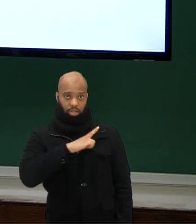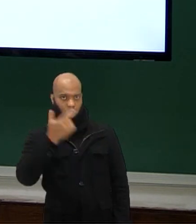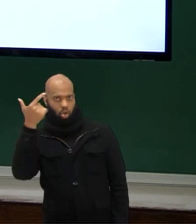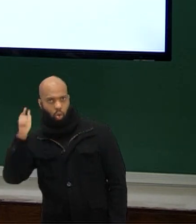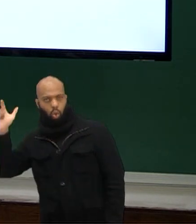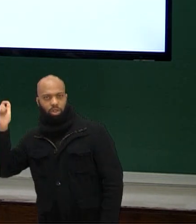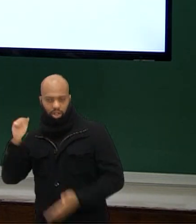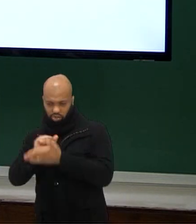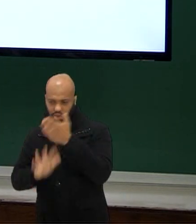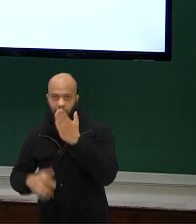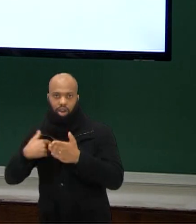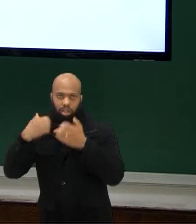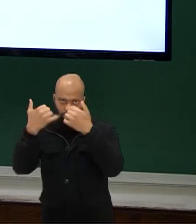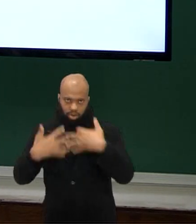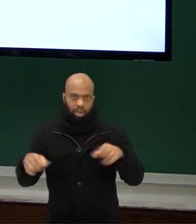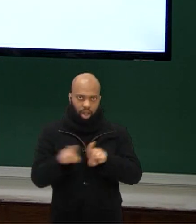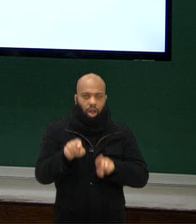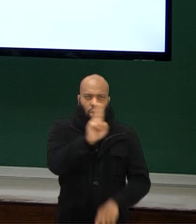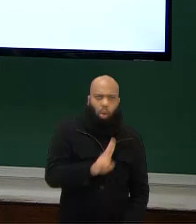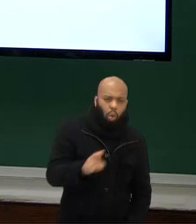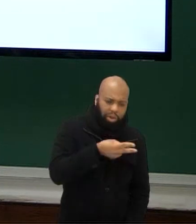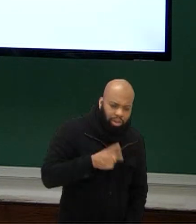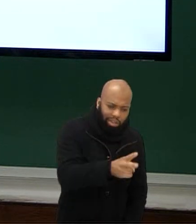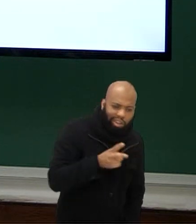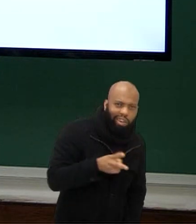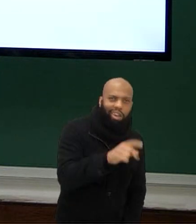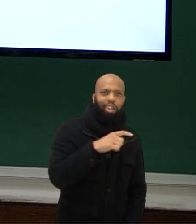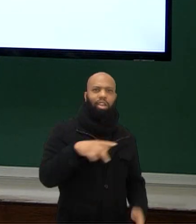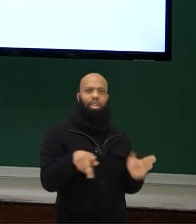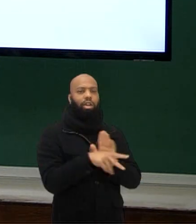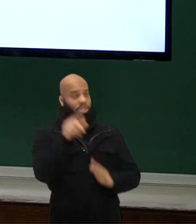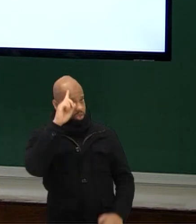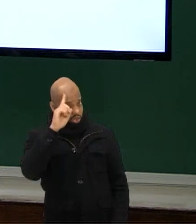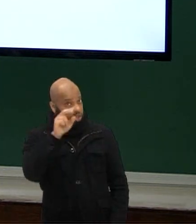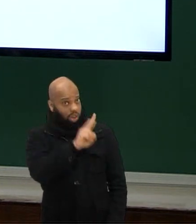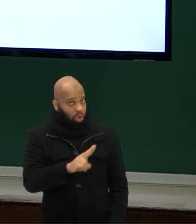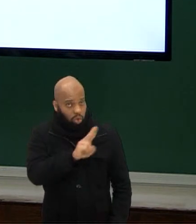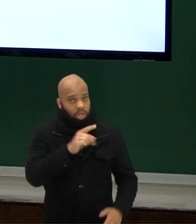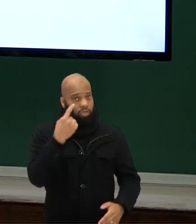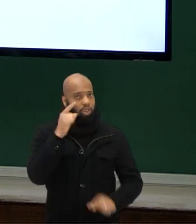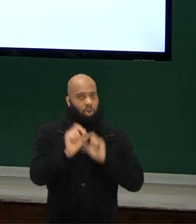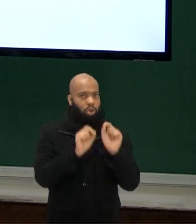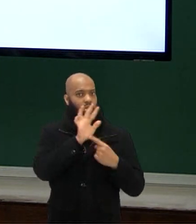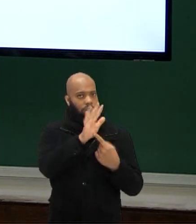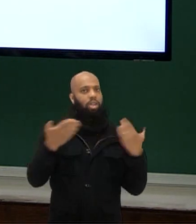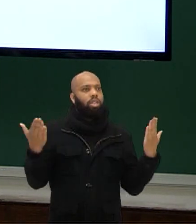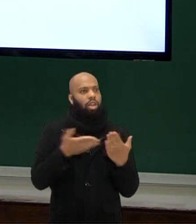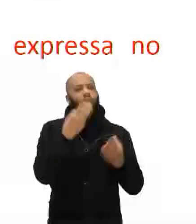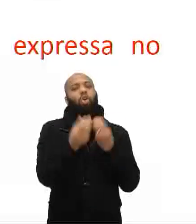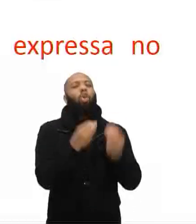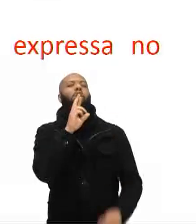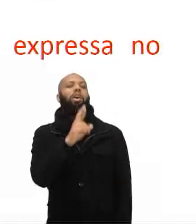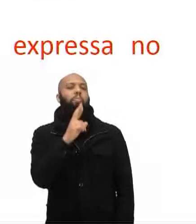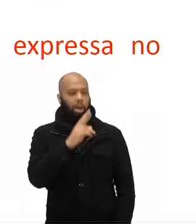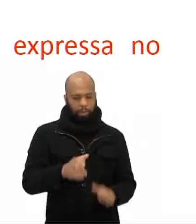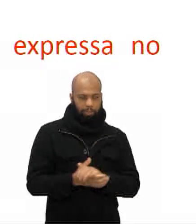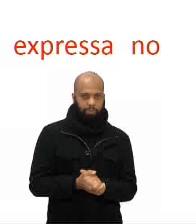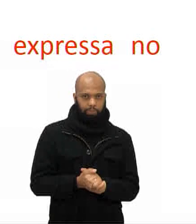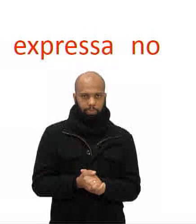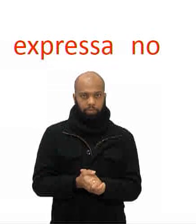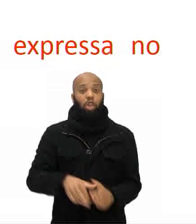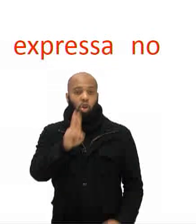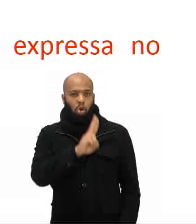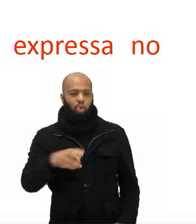outro exercício, eu disse para vocês que a gente utilizava muito isso no nosso dia a dia? Olha o que eu trouxe para vocês como resposta. Ao fazer